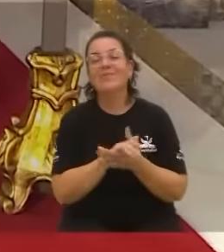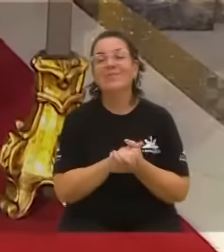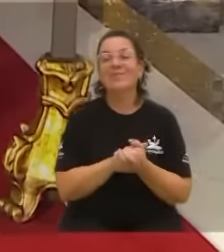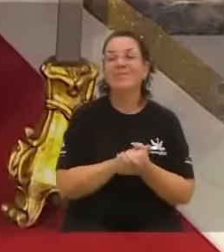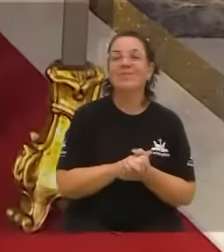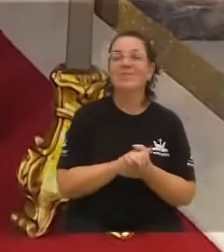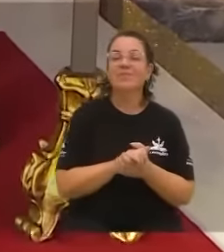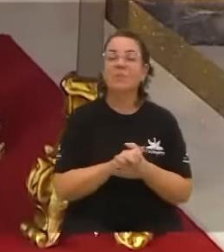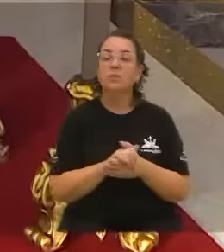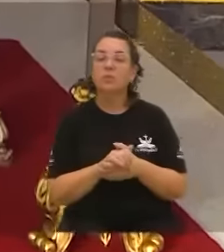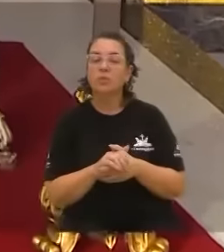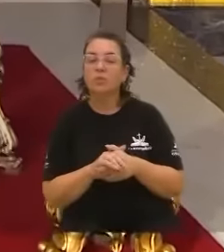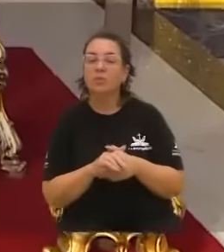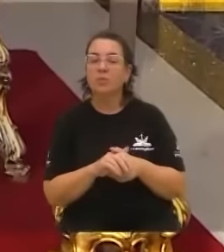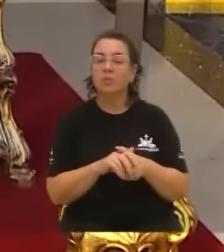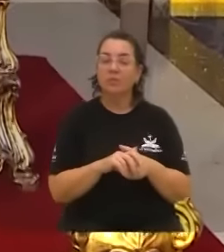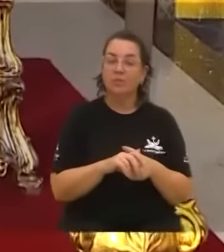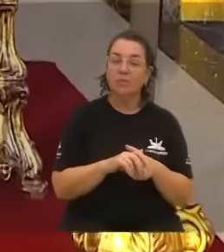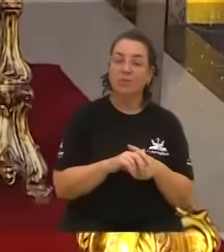refeição para nós.